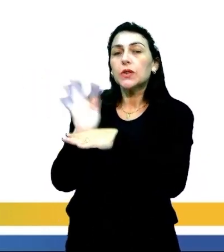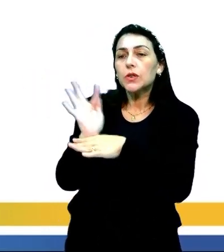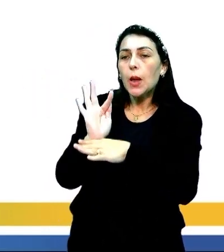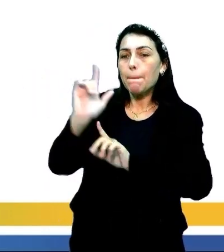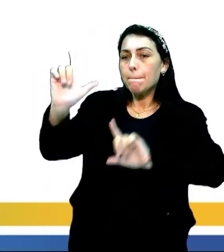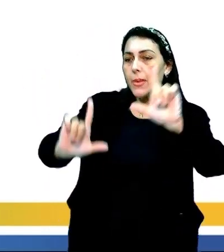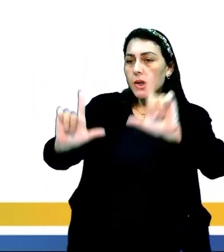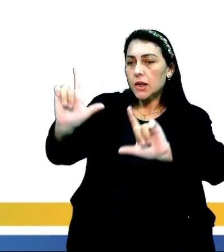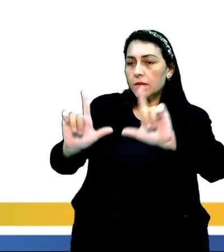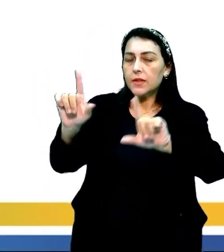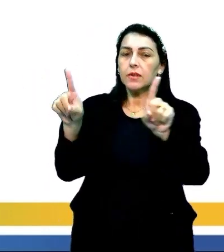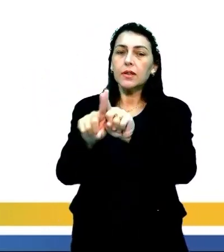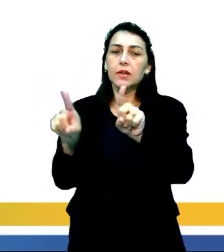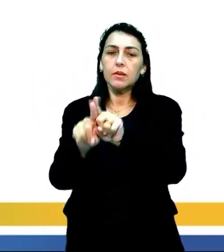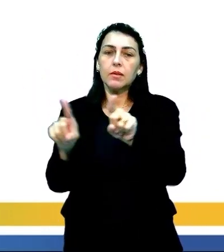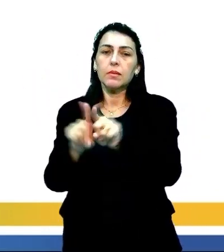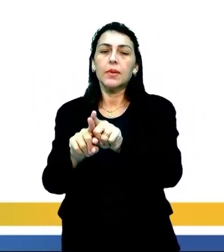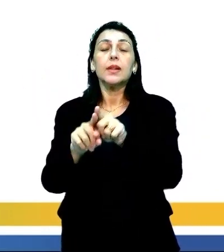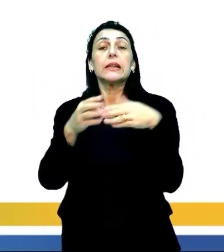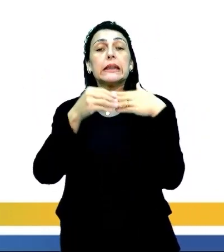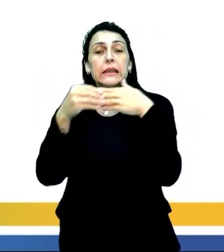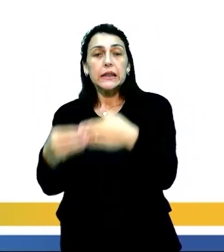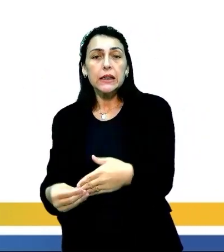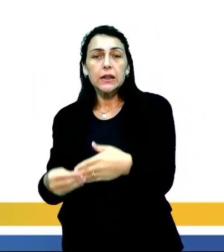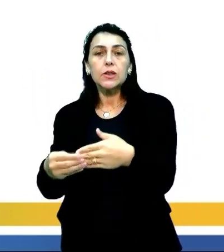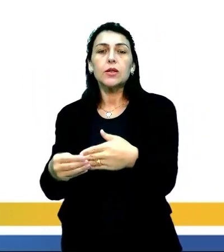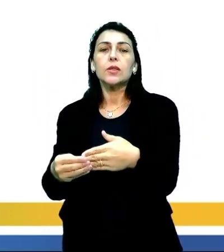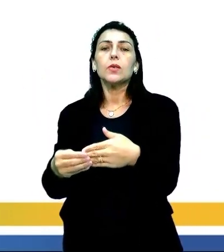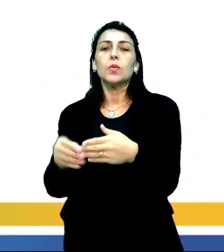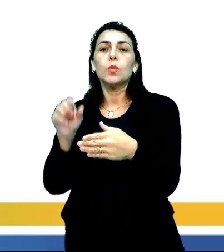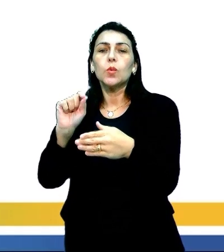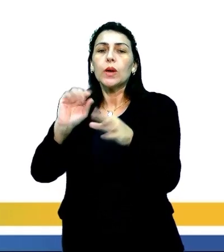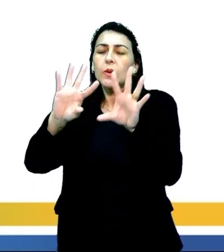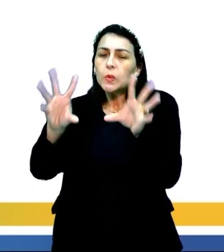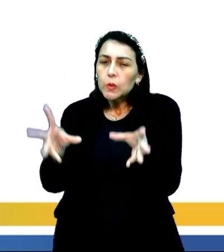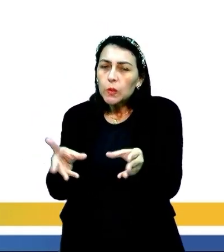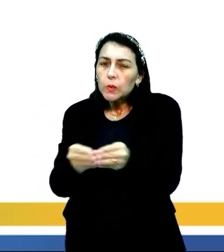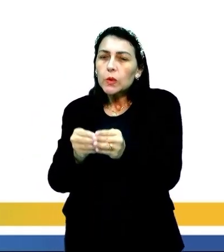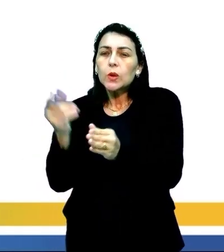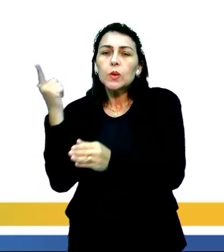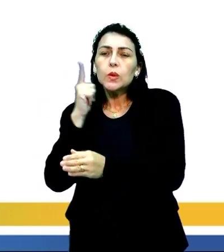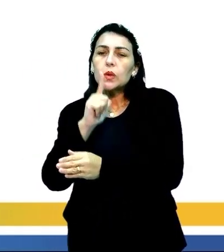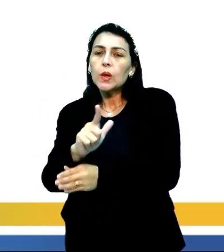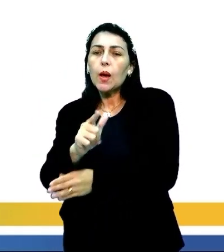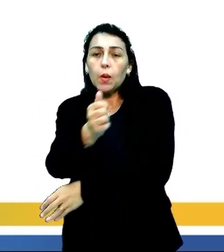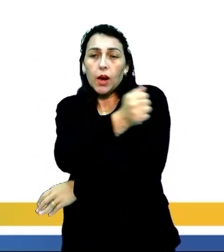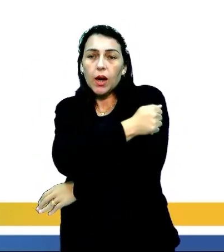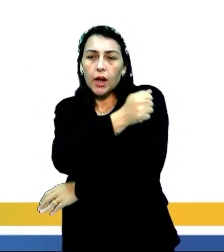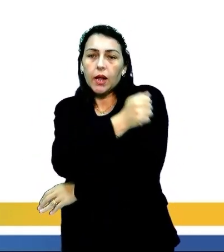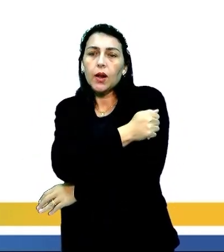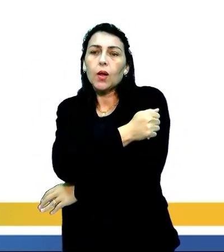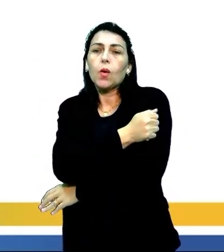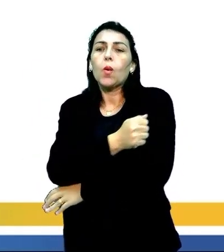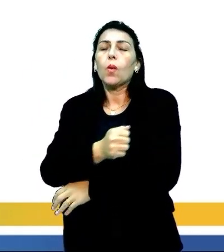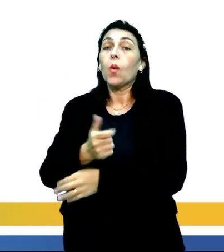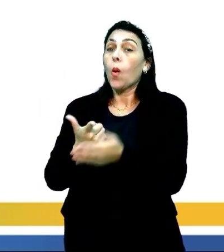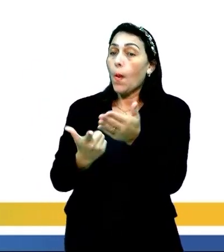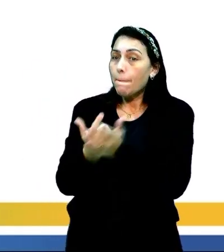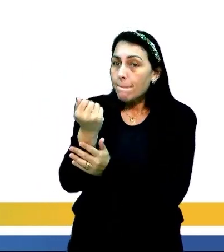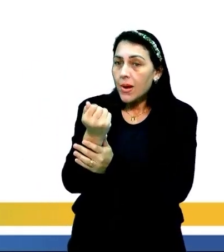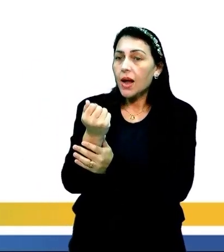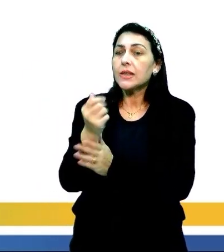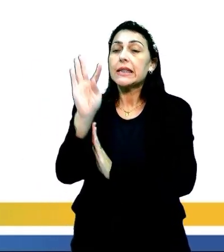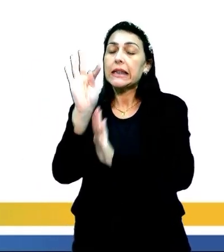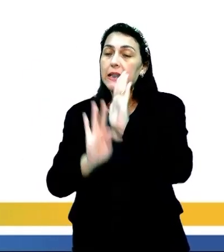filmes pela TV. E ele também traz o recorte, só ganharia luz. E aí, ele